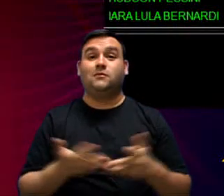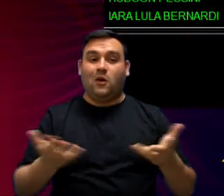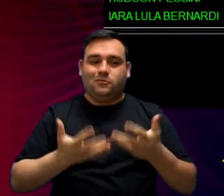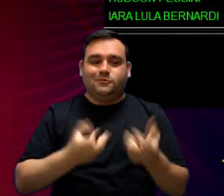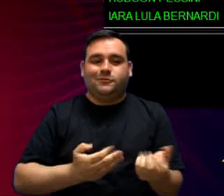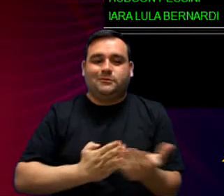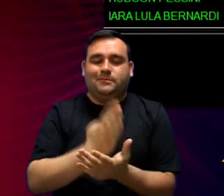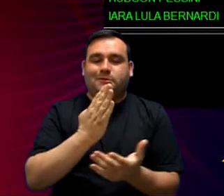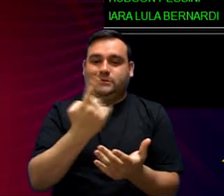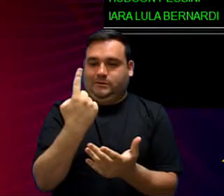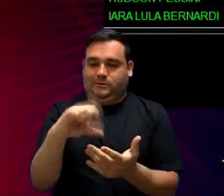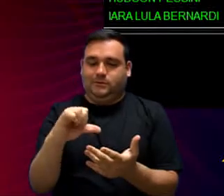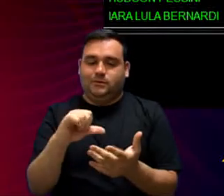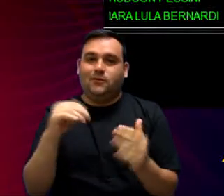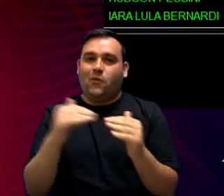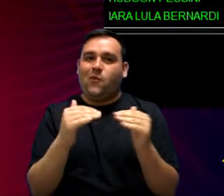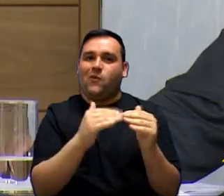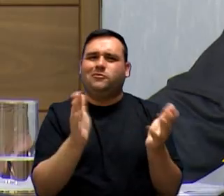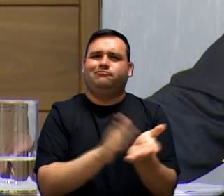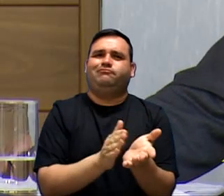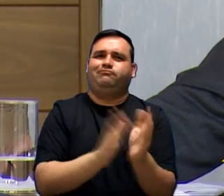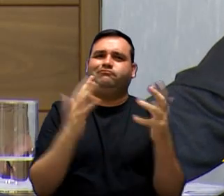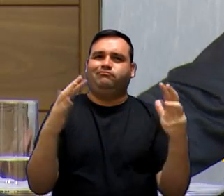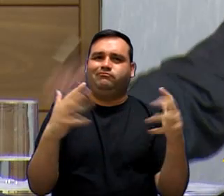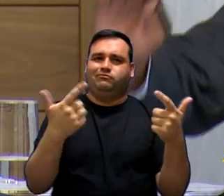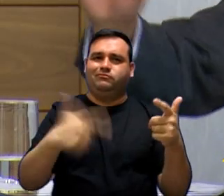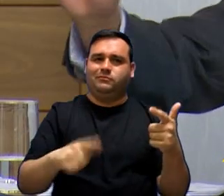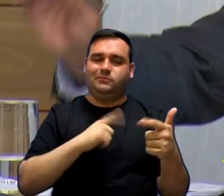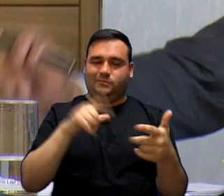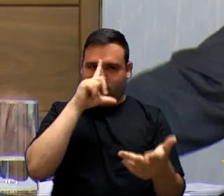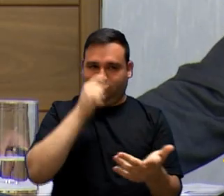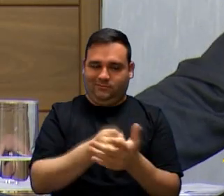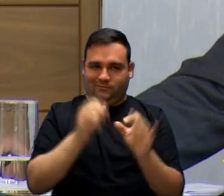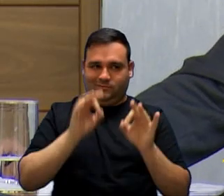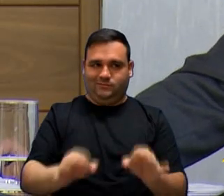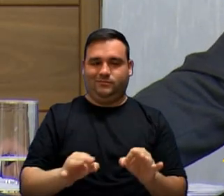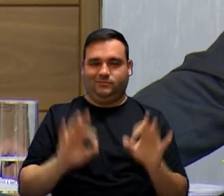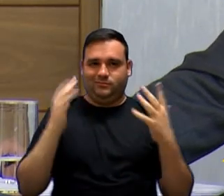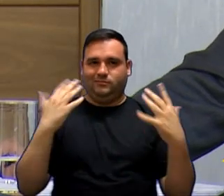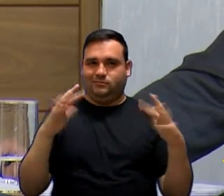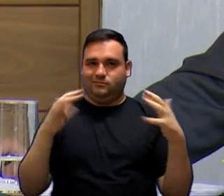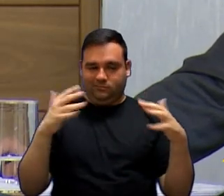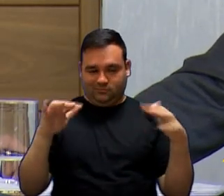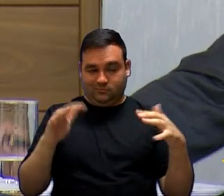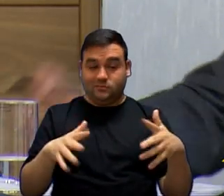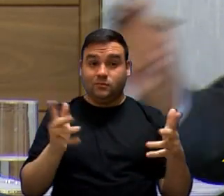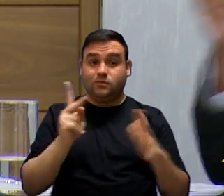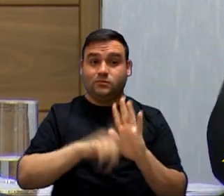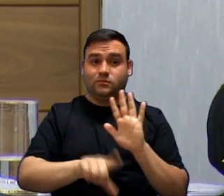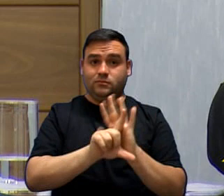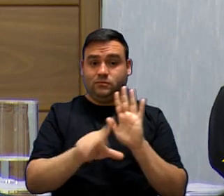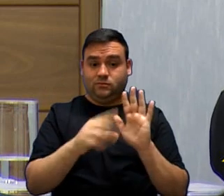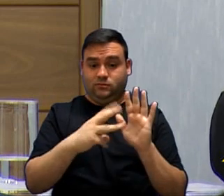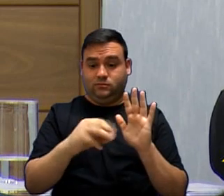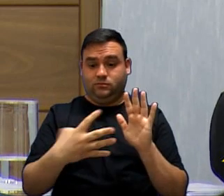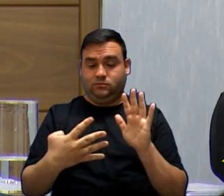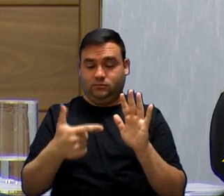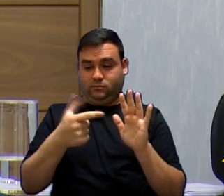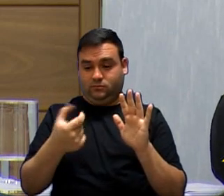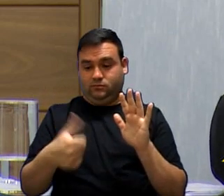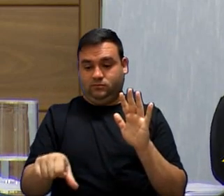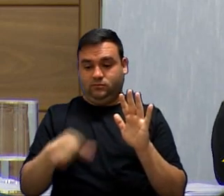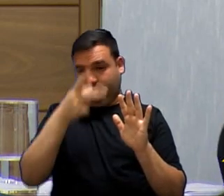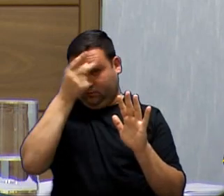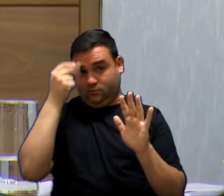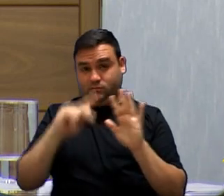Fica aprovado por 19 votos. Parabéns mais uma vez a todos. Agora definitivo. Projeto de lei